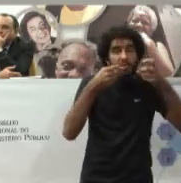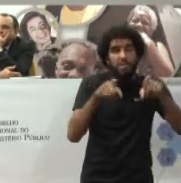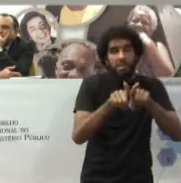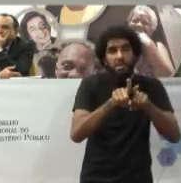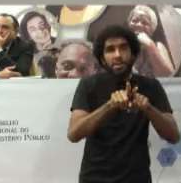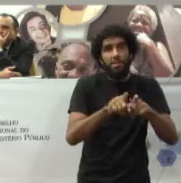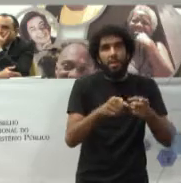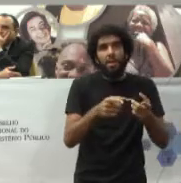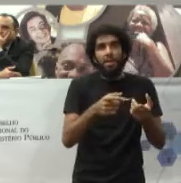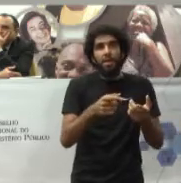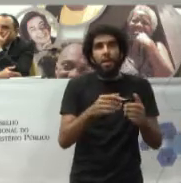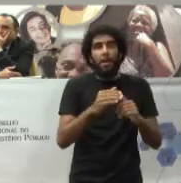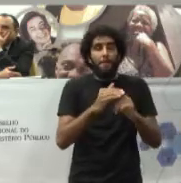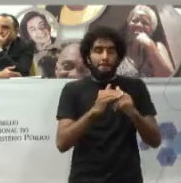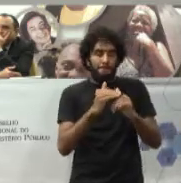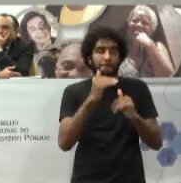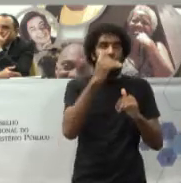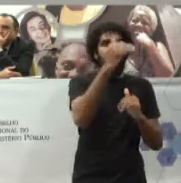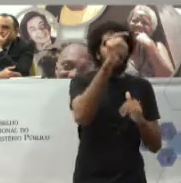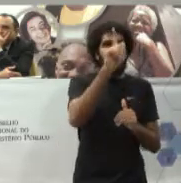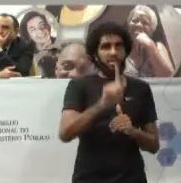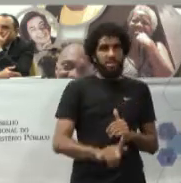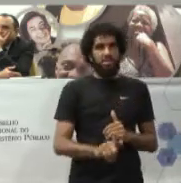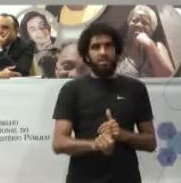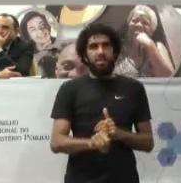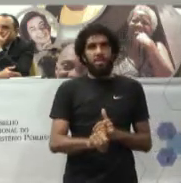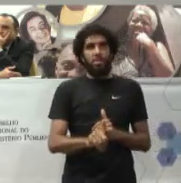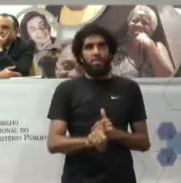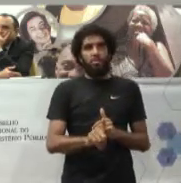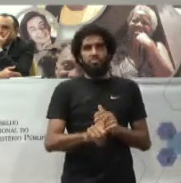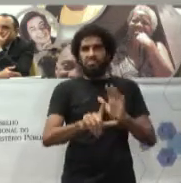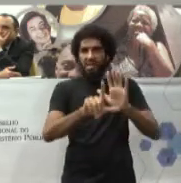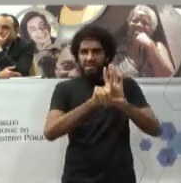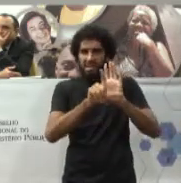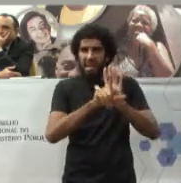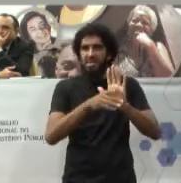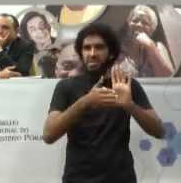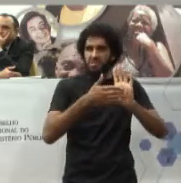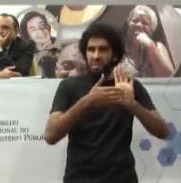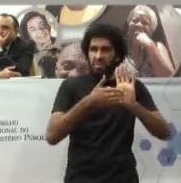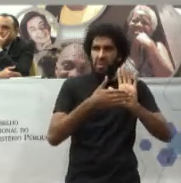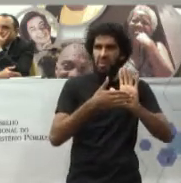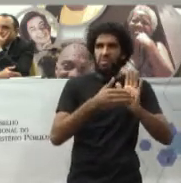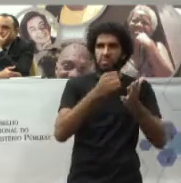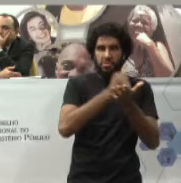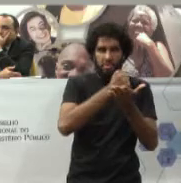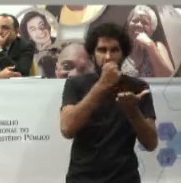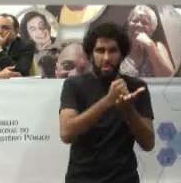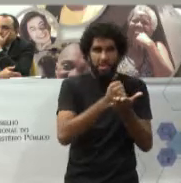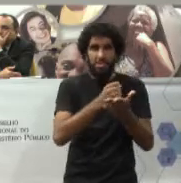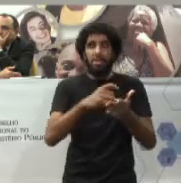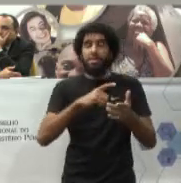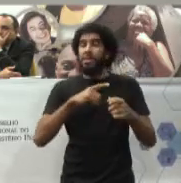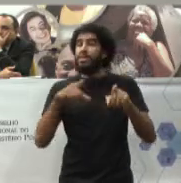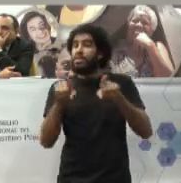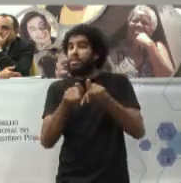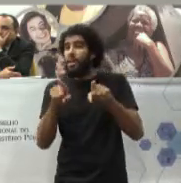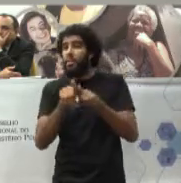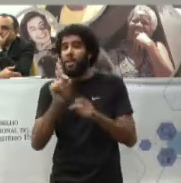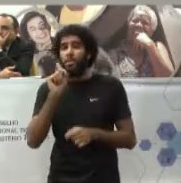além da gestão participativa que estabeleceu um novo contrato há também a mudança